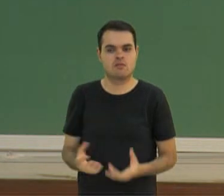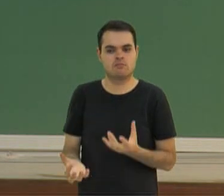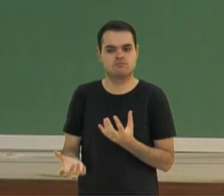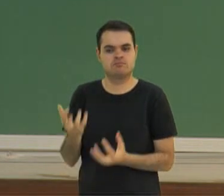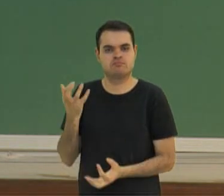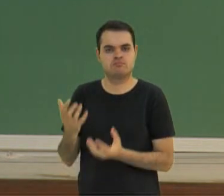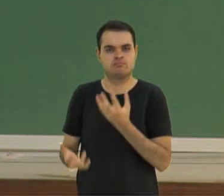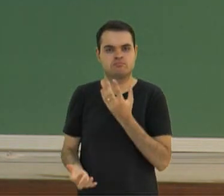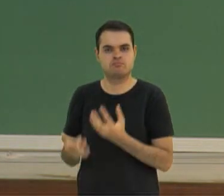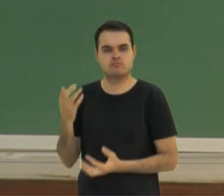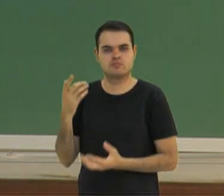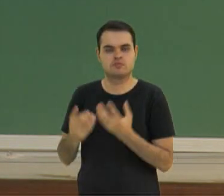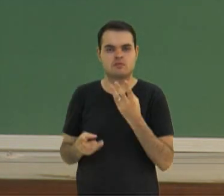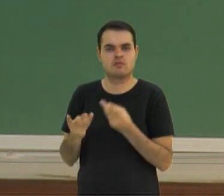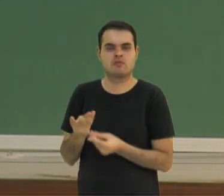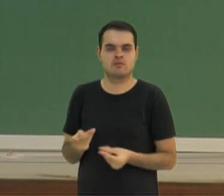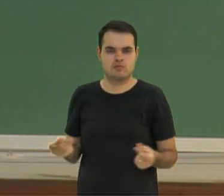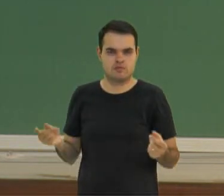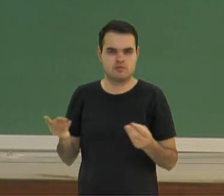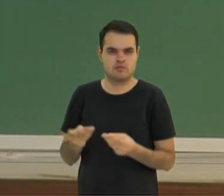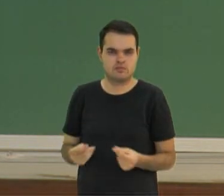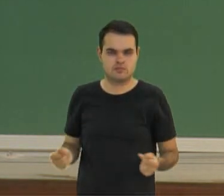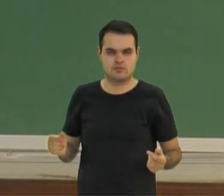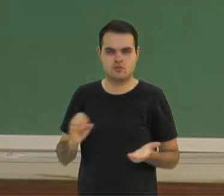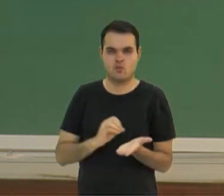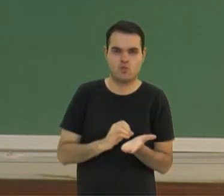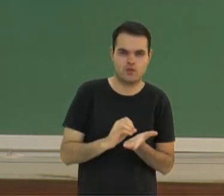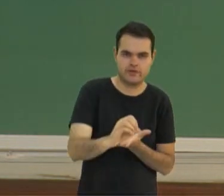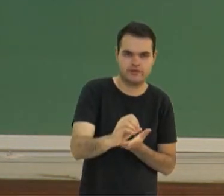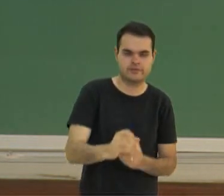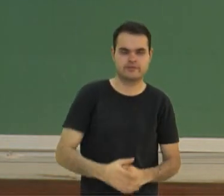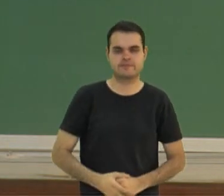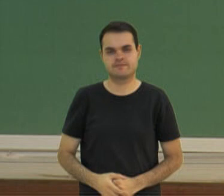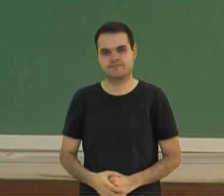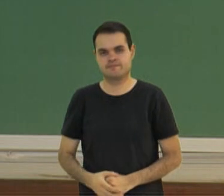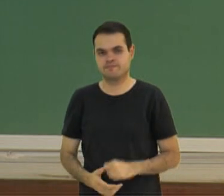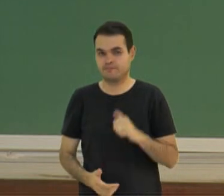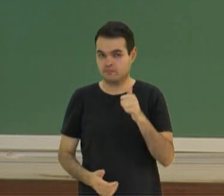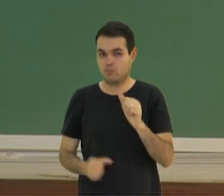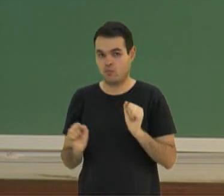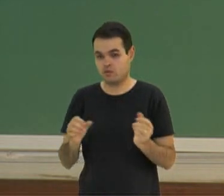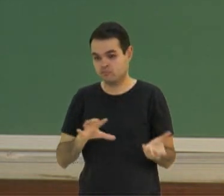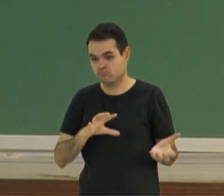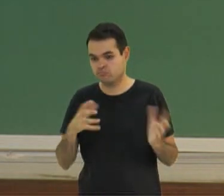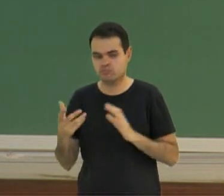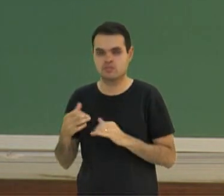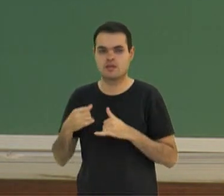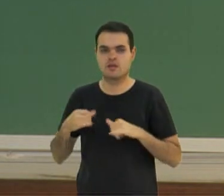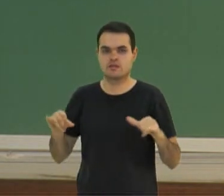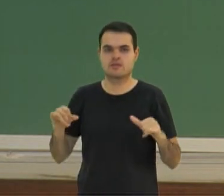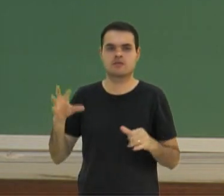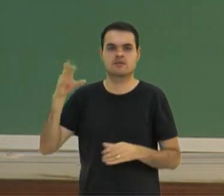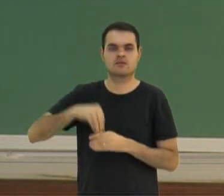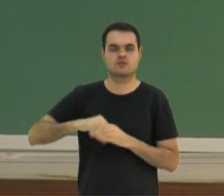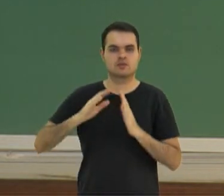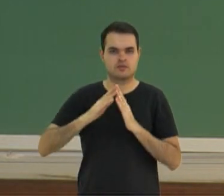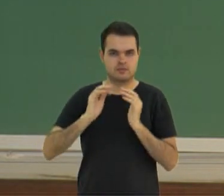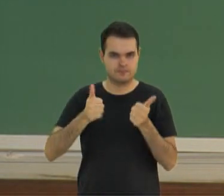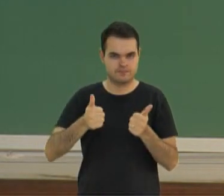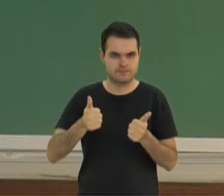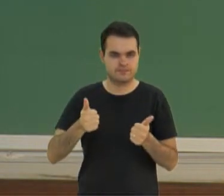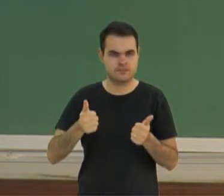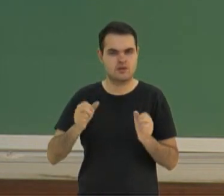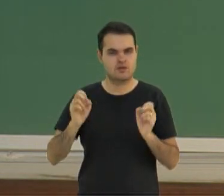ali por causa da decomposição orgânica. Beleza, meus queridos? Que pode virar energia para nossa casa. Beleza?